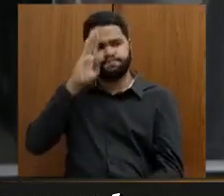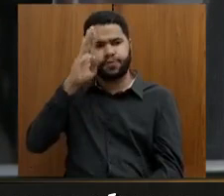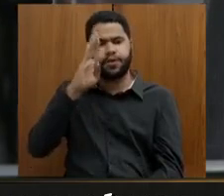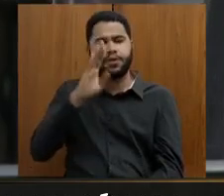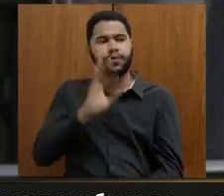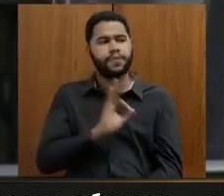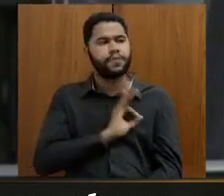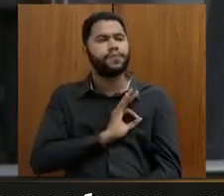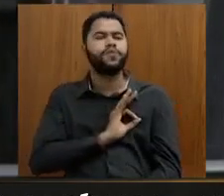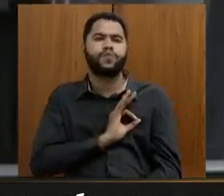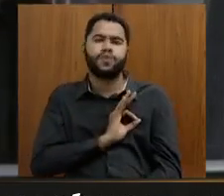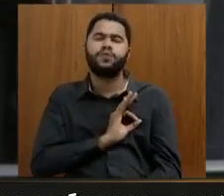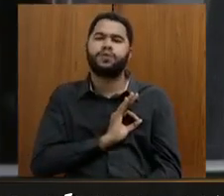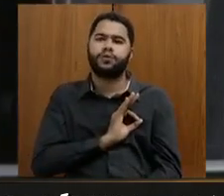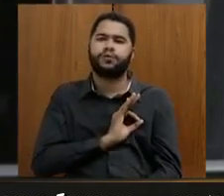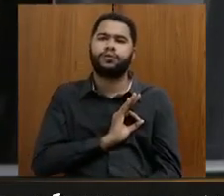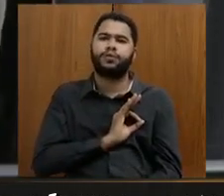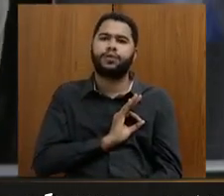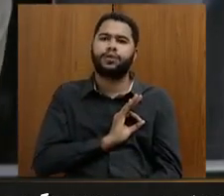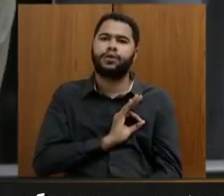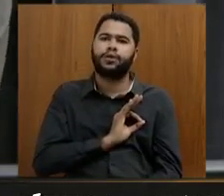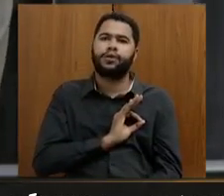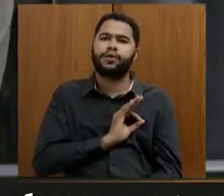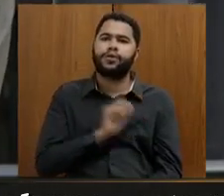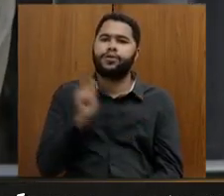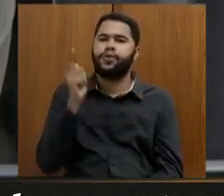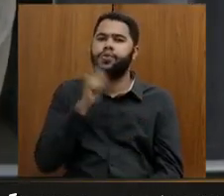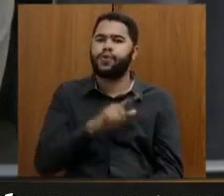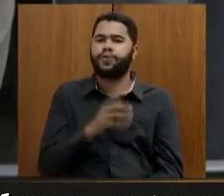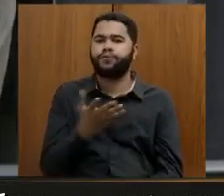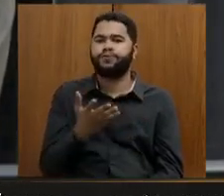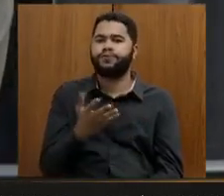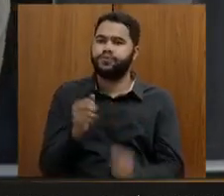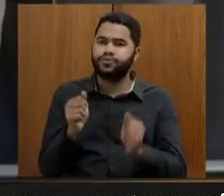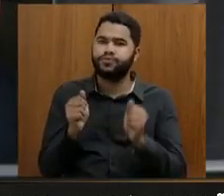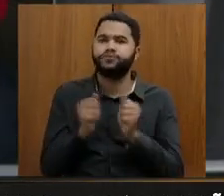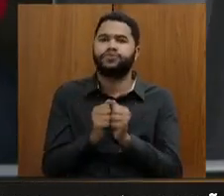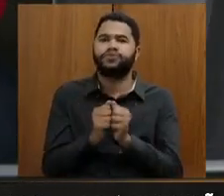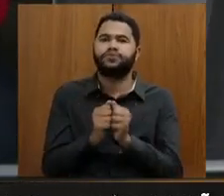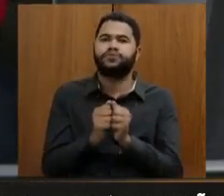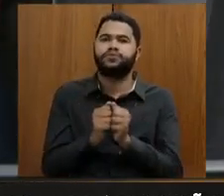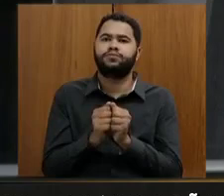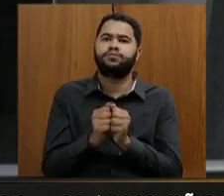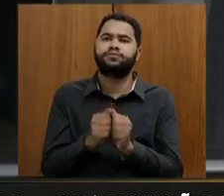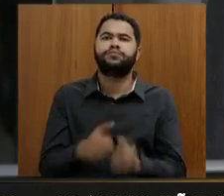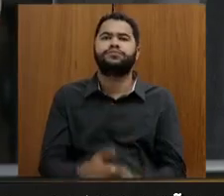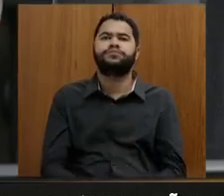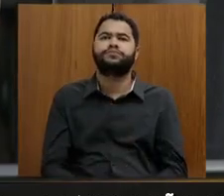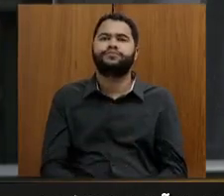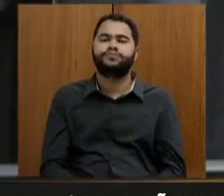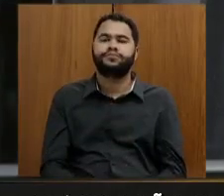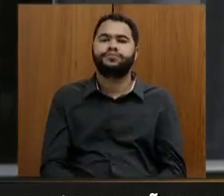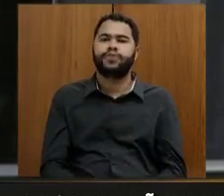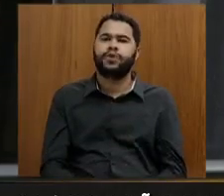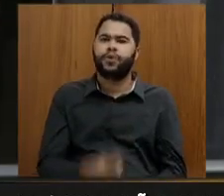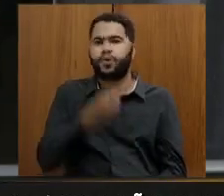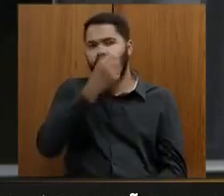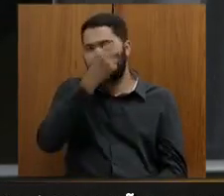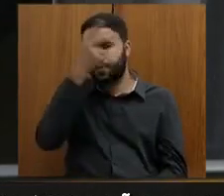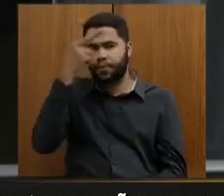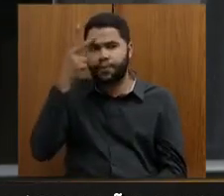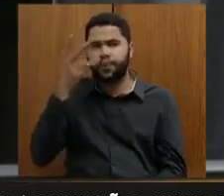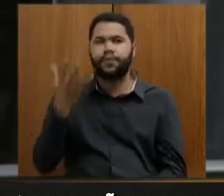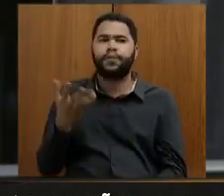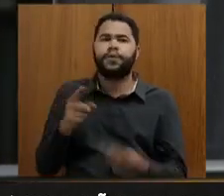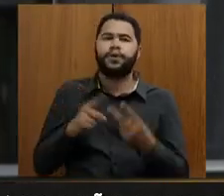realmente pegou na mão do cidadão tá junto tá de mãos dadas com os prefeitos